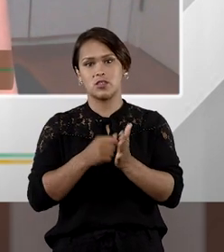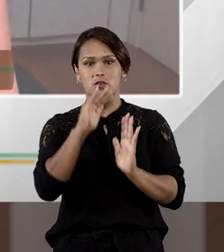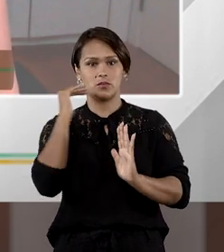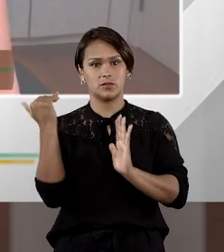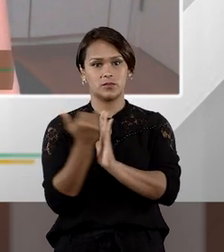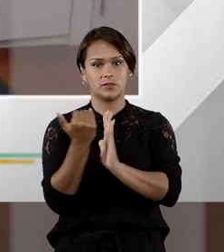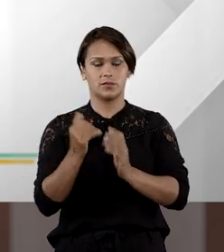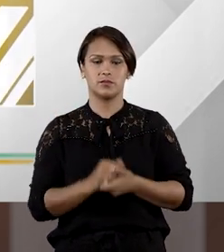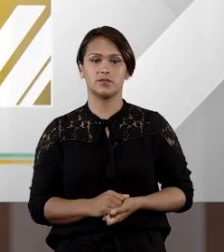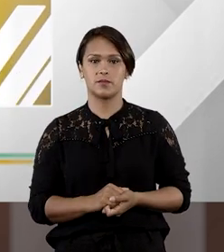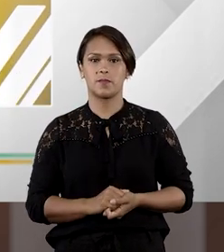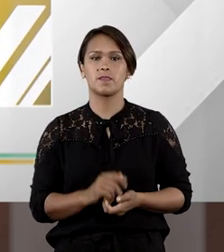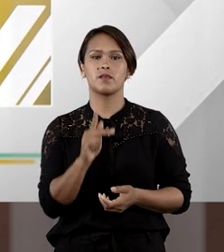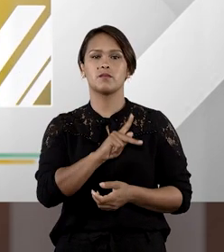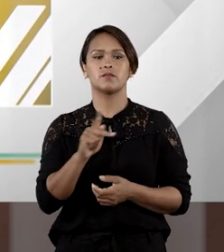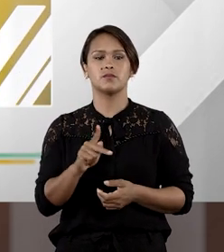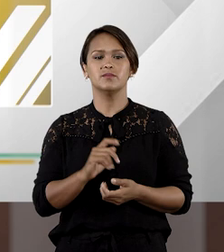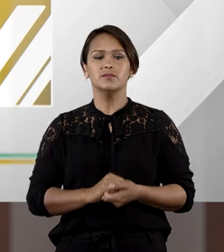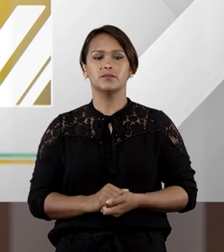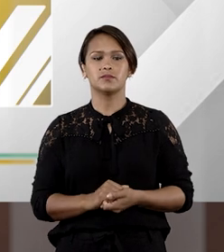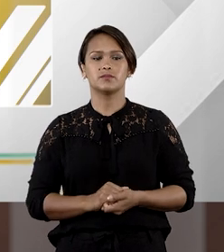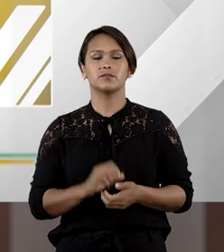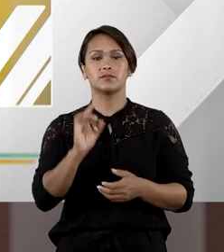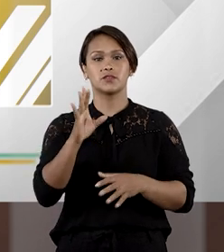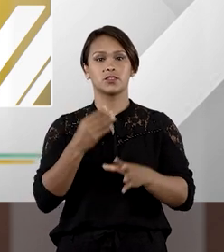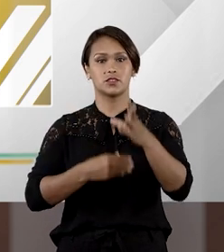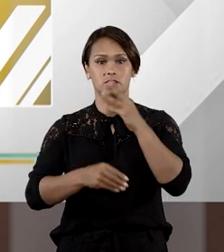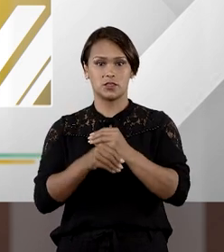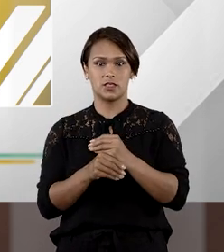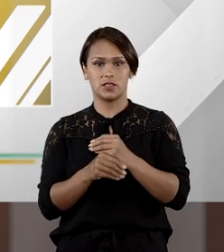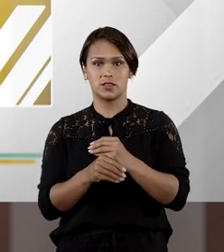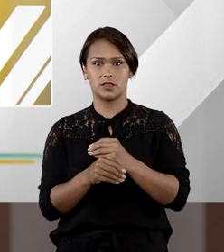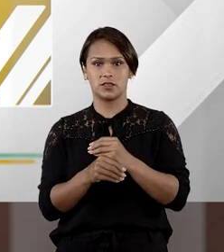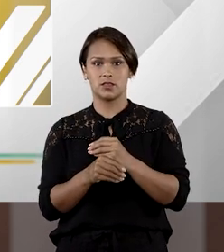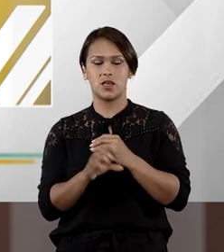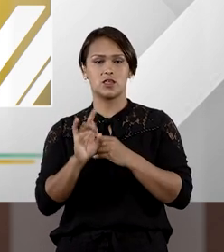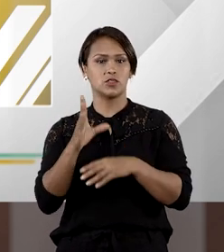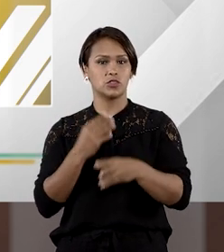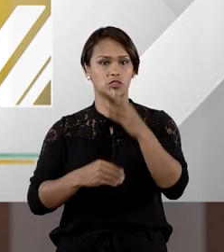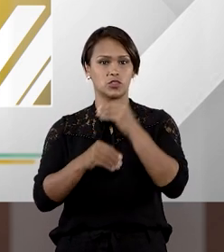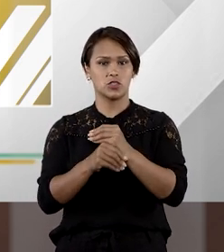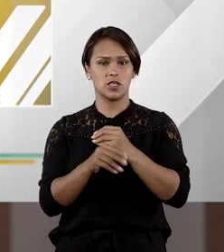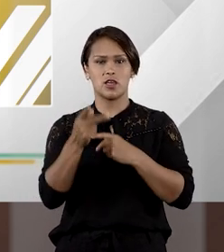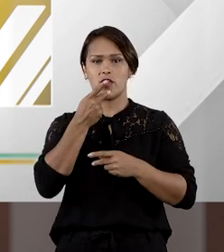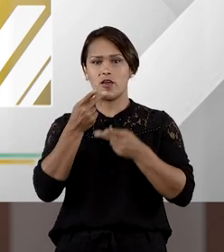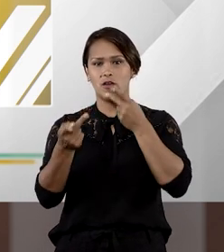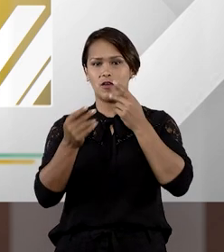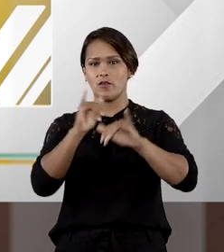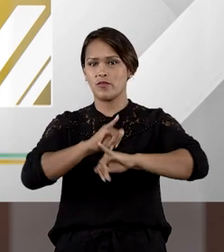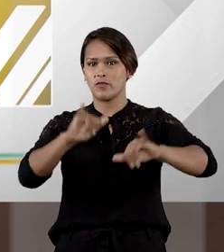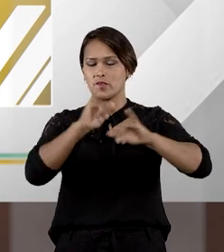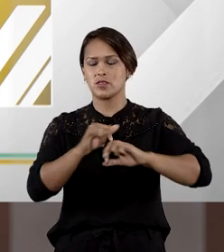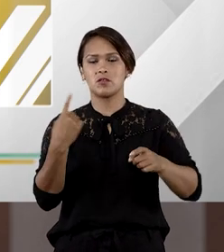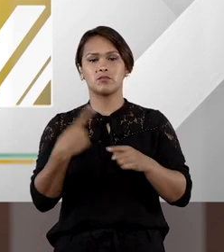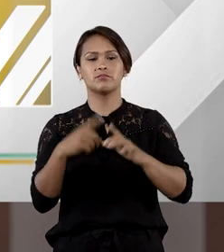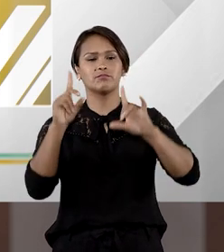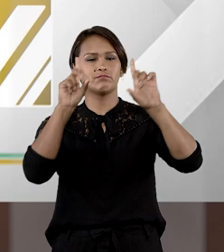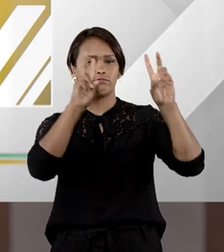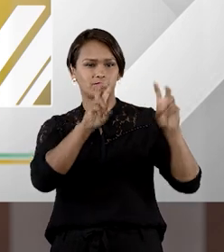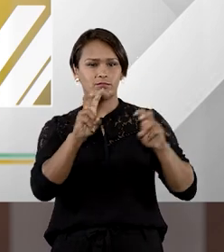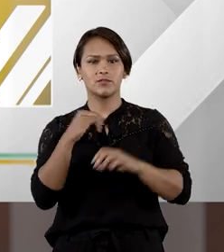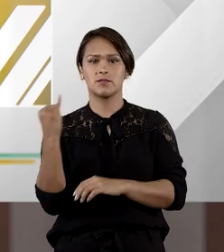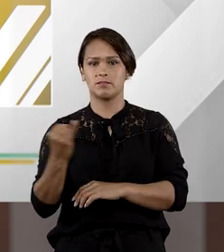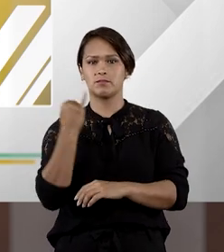obrigação. Professora Fernanda... Só acrescentar... Por favor, professor. Só acrescentar, Thiago, porque esse tema é um tema